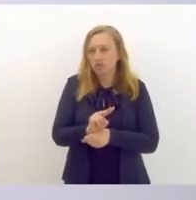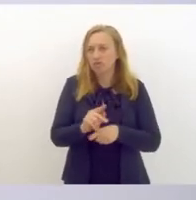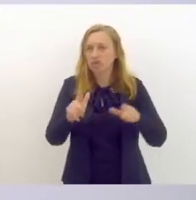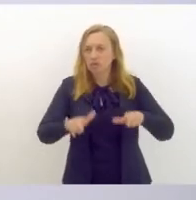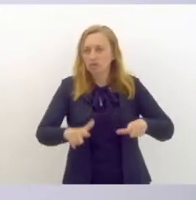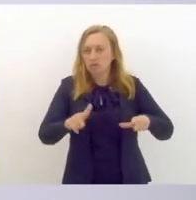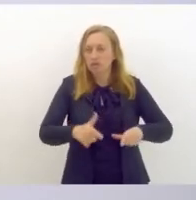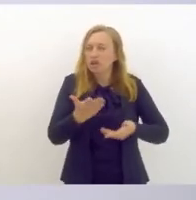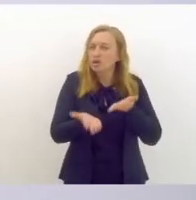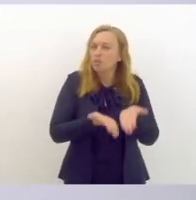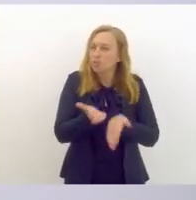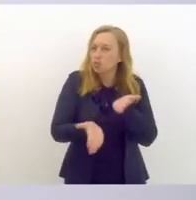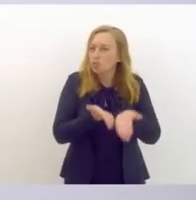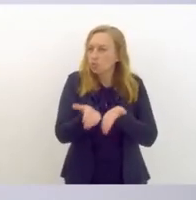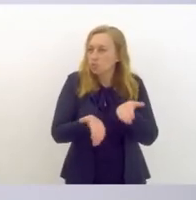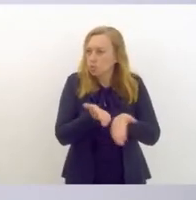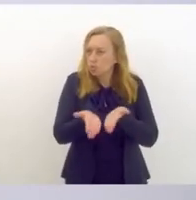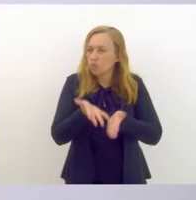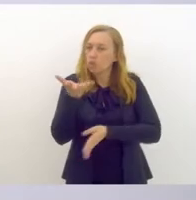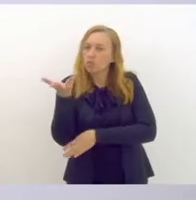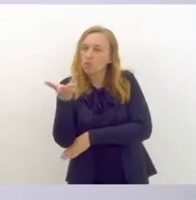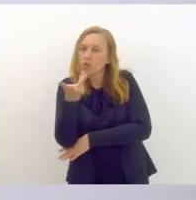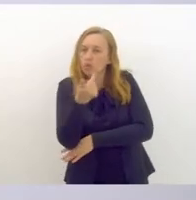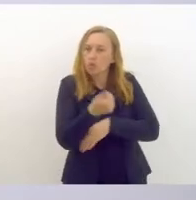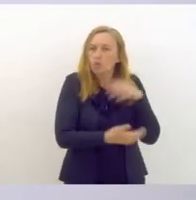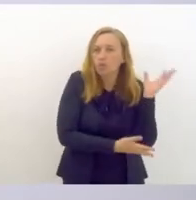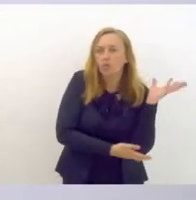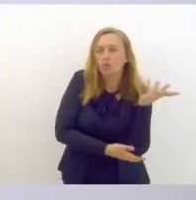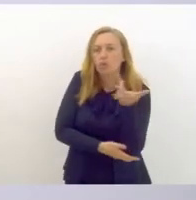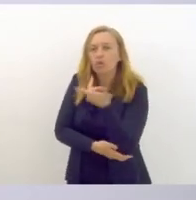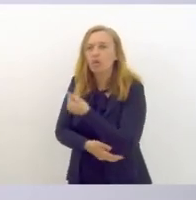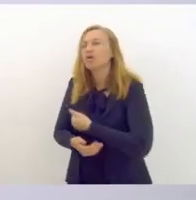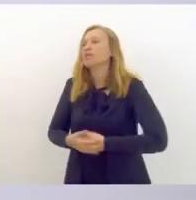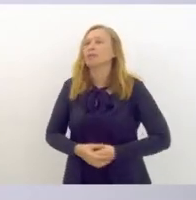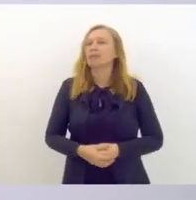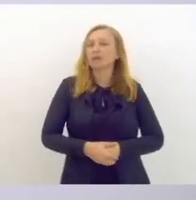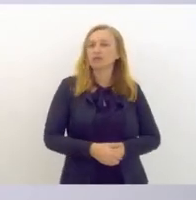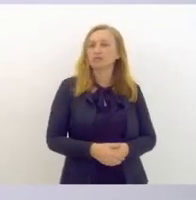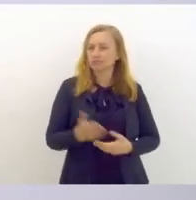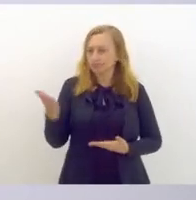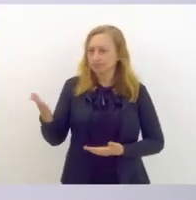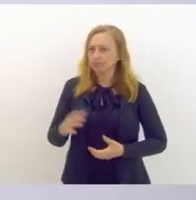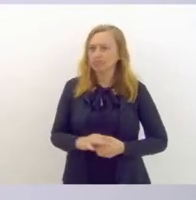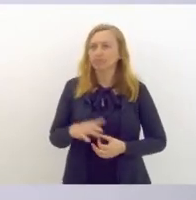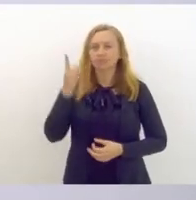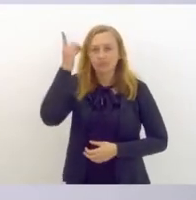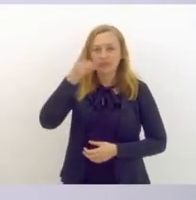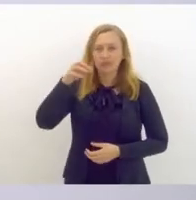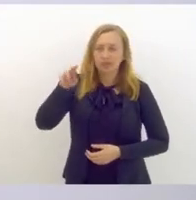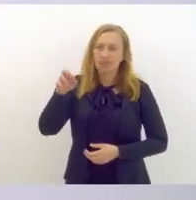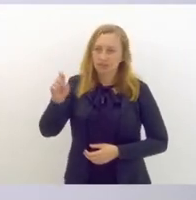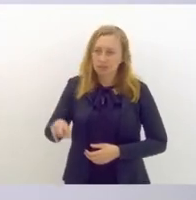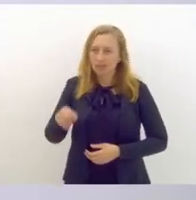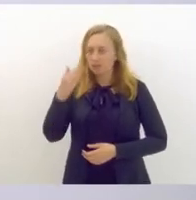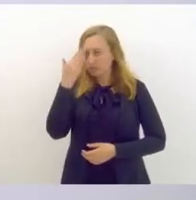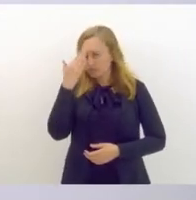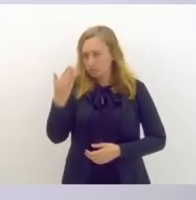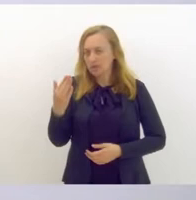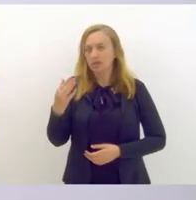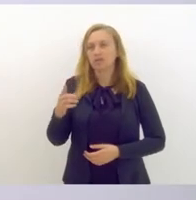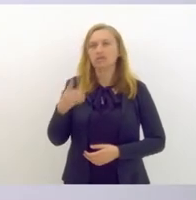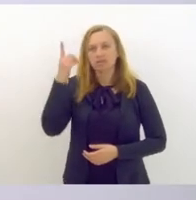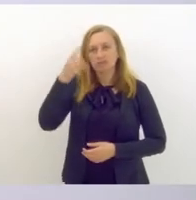cuidar das questões ambientais e das nossas unidades de conservação. Bom dia ao deputado André Correia, deputado à